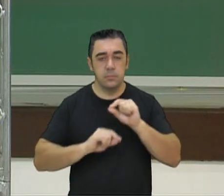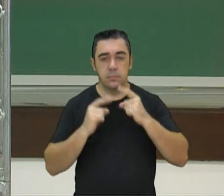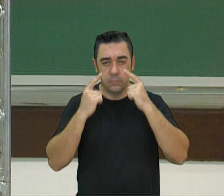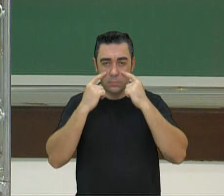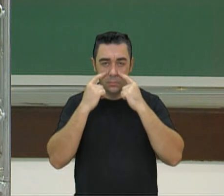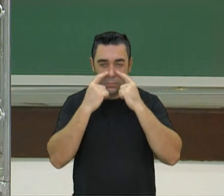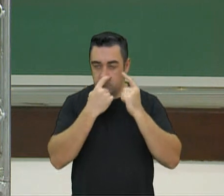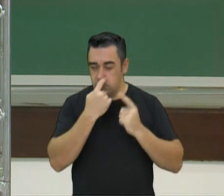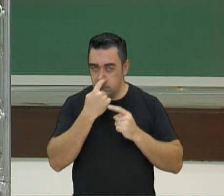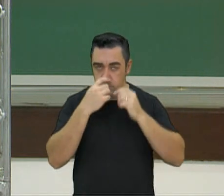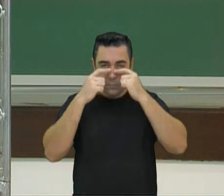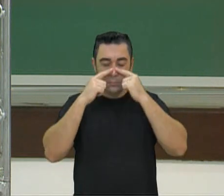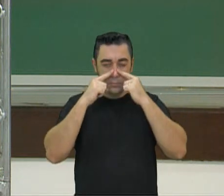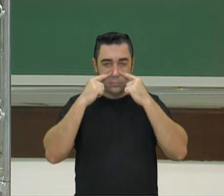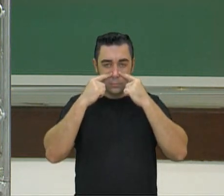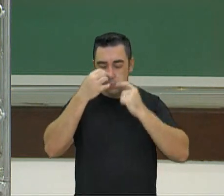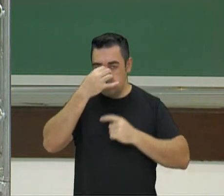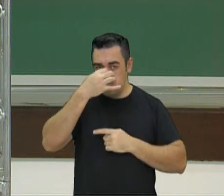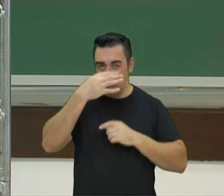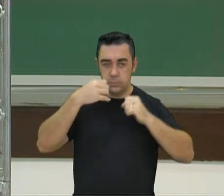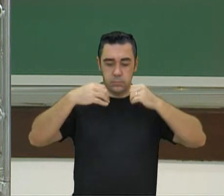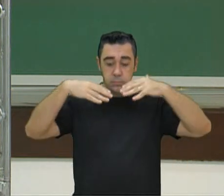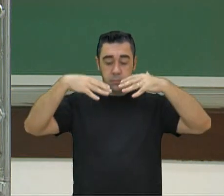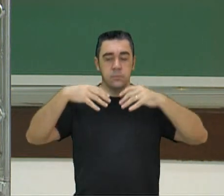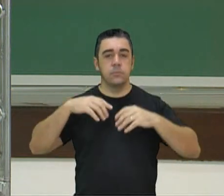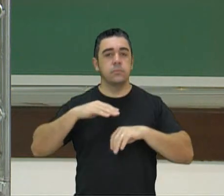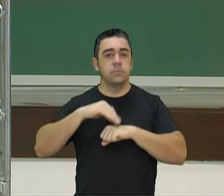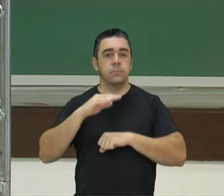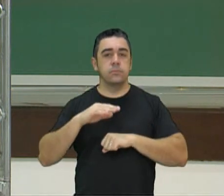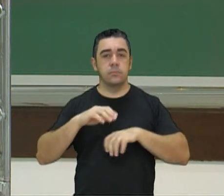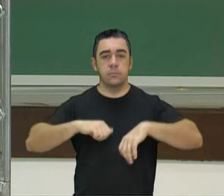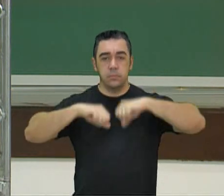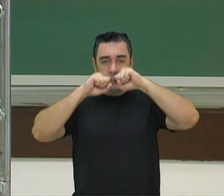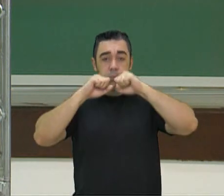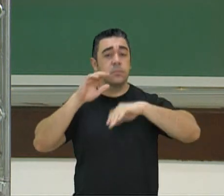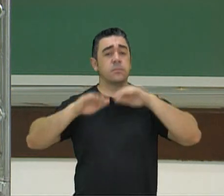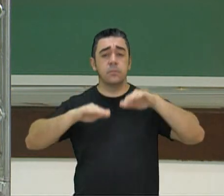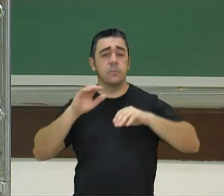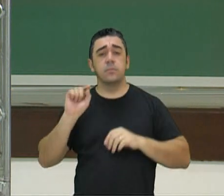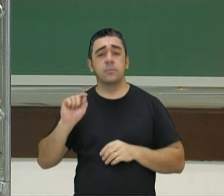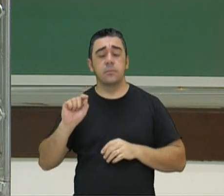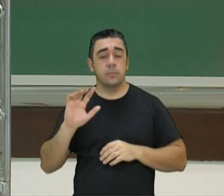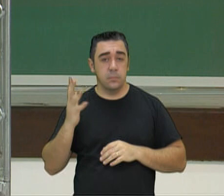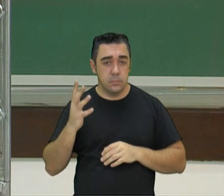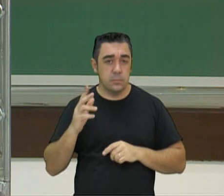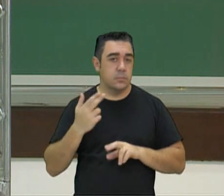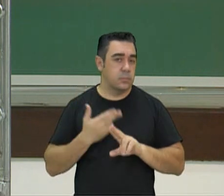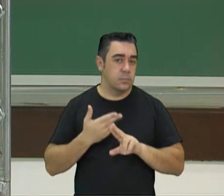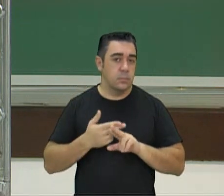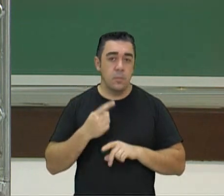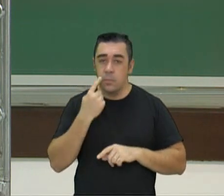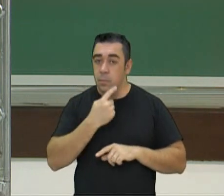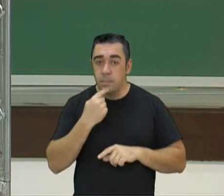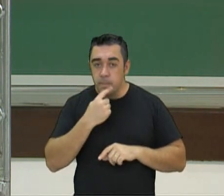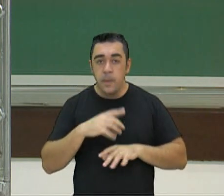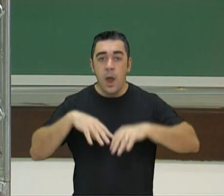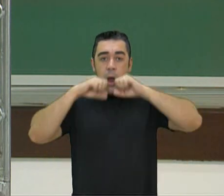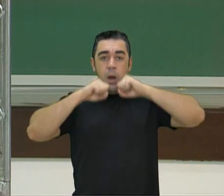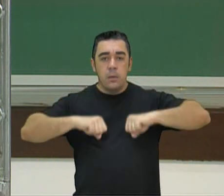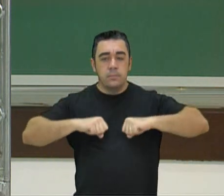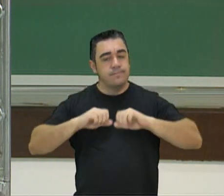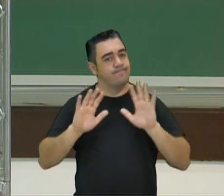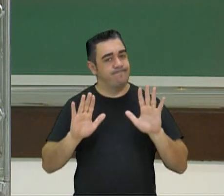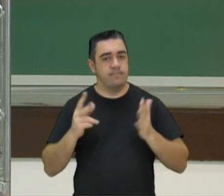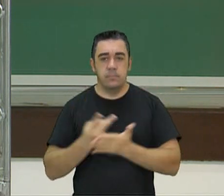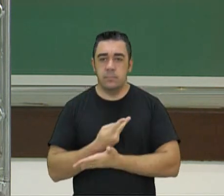nosso nariz, entra mais ar, porque às vezes a gente acaba durante a atividade física, utilizando também a boca como forma de respirar, né?